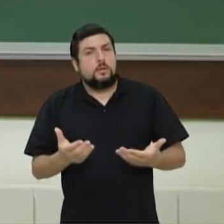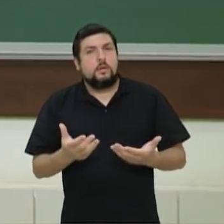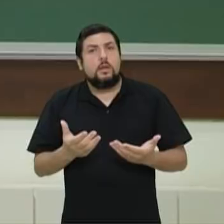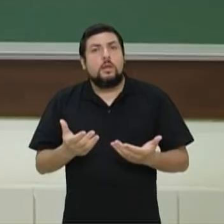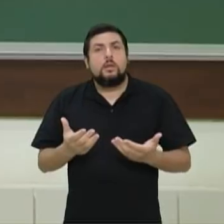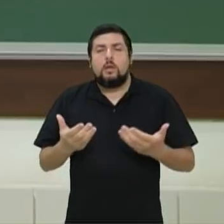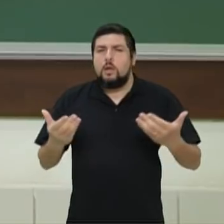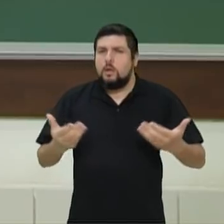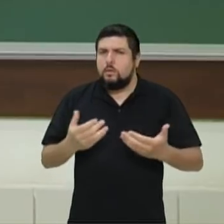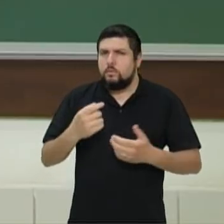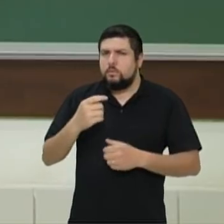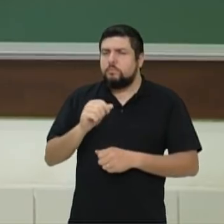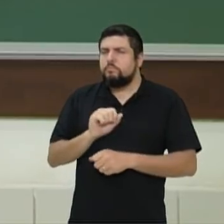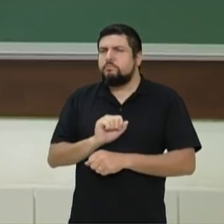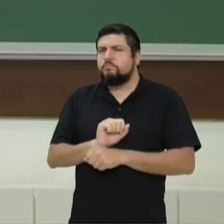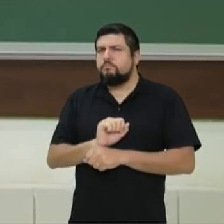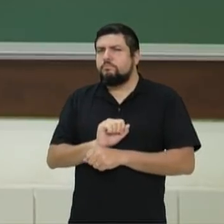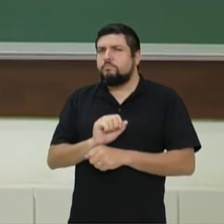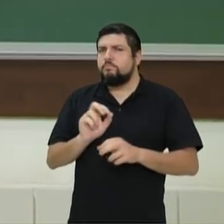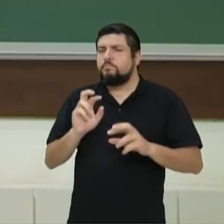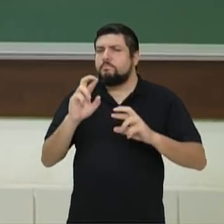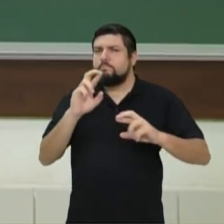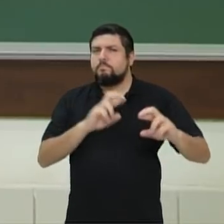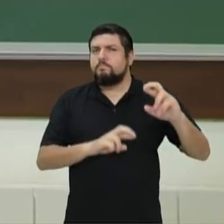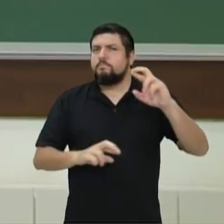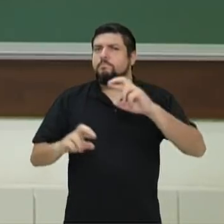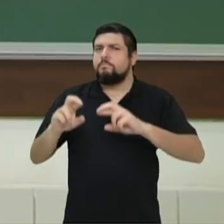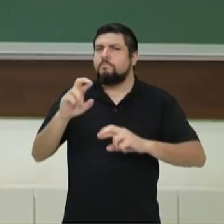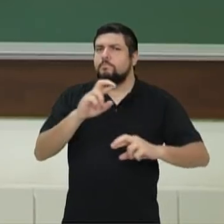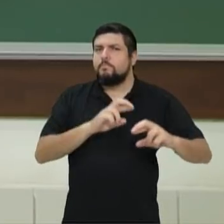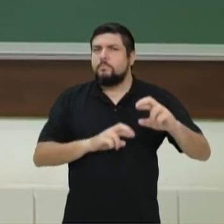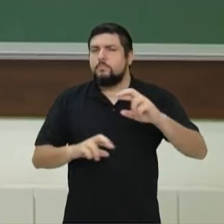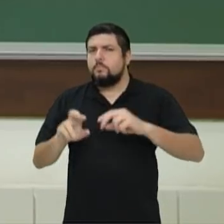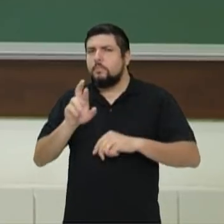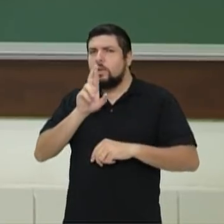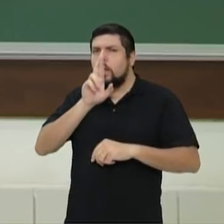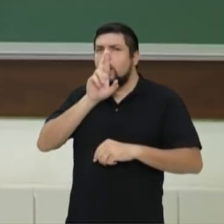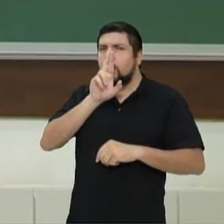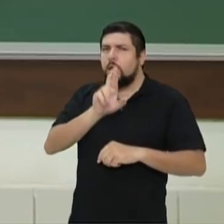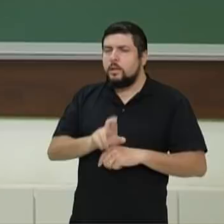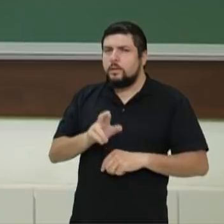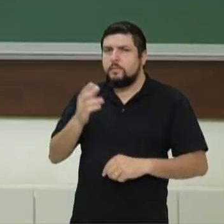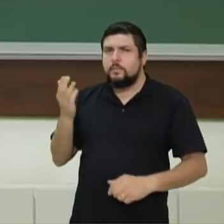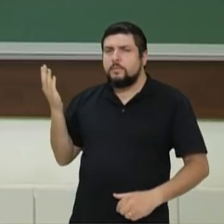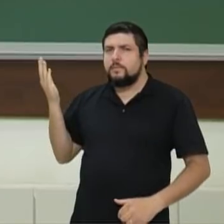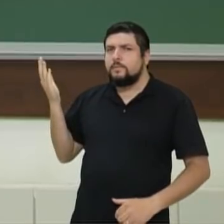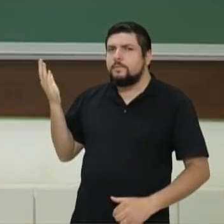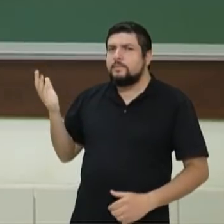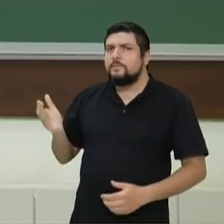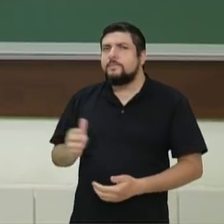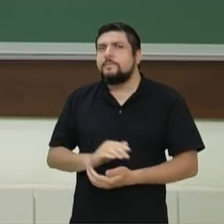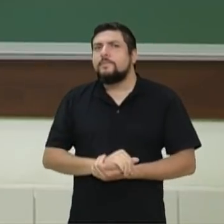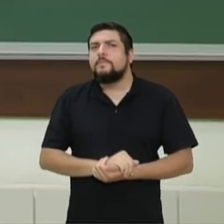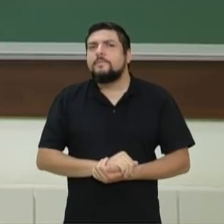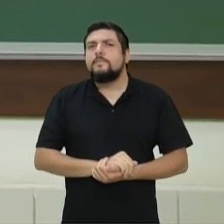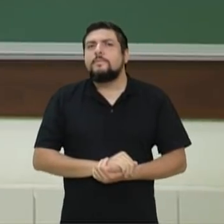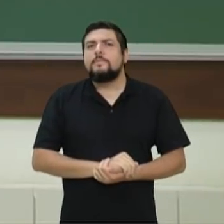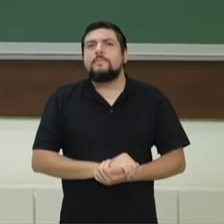vamos parar um pouquinho para analisar e responder esse quiz. Vamos